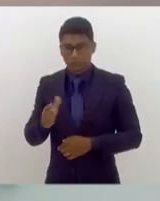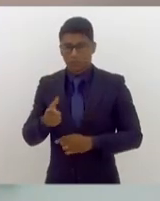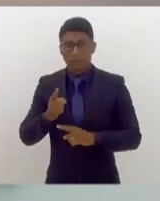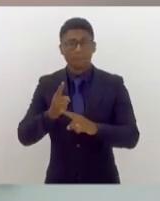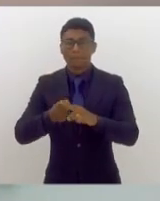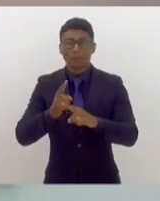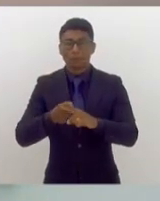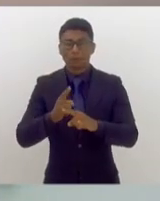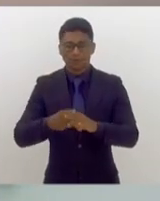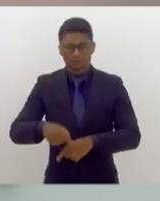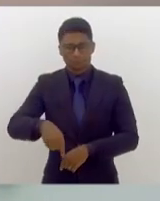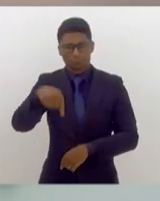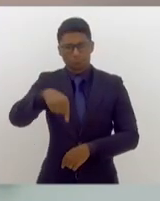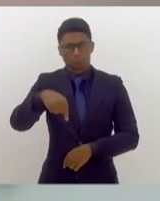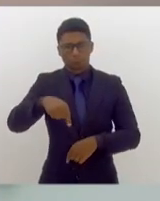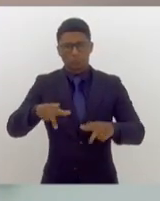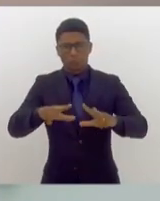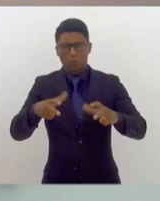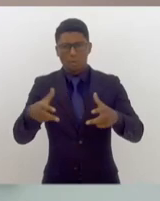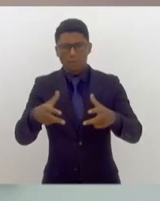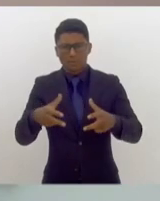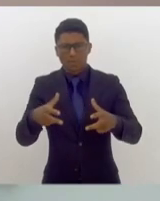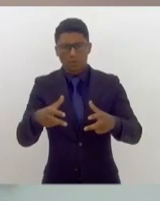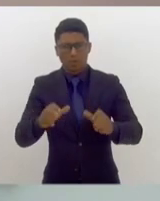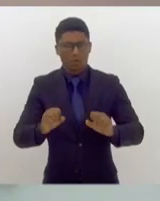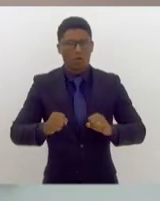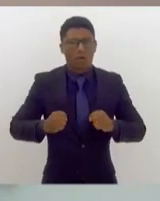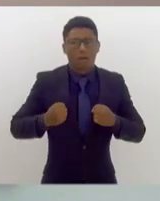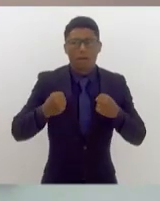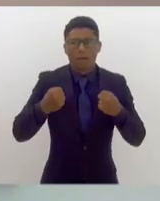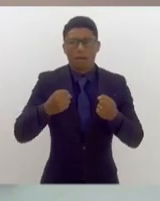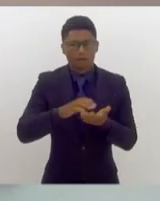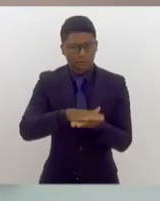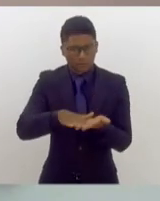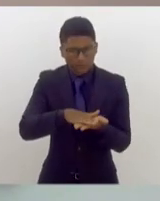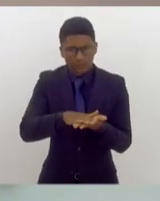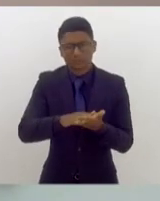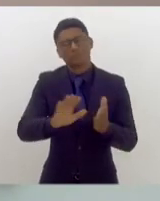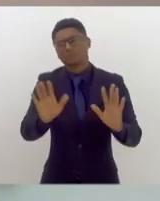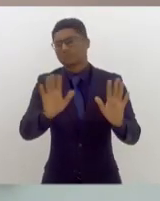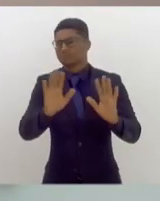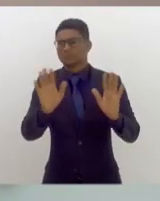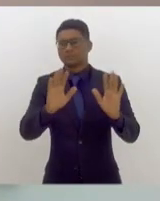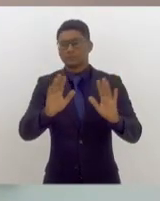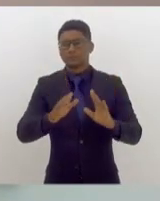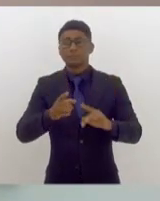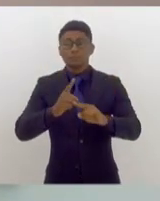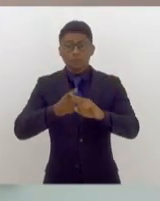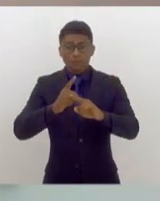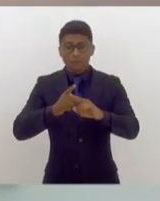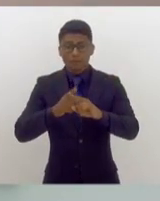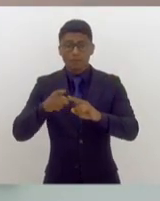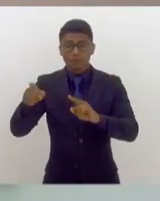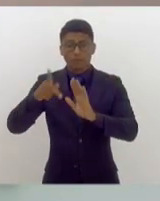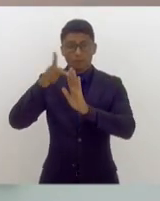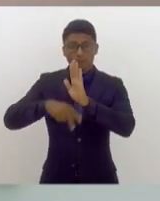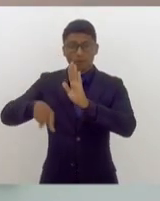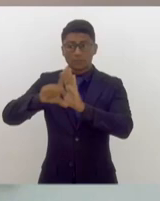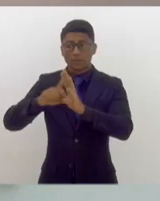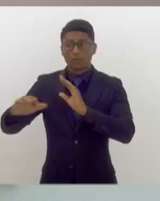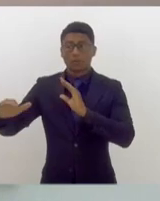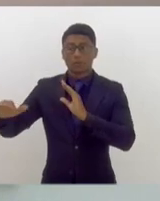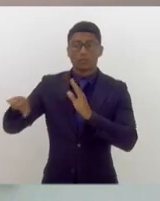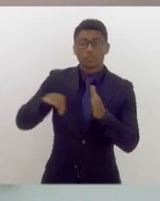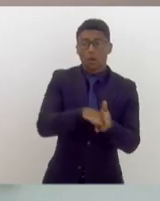porque a comissão não teve o cuidado, é que não só o projeto chegou durante o período eleitoral e nós tínhamos aí